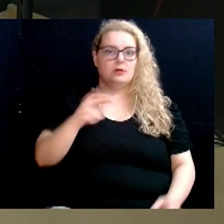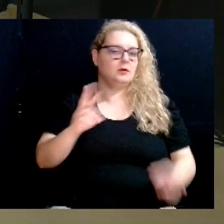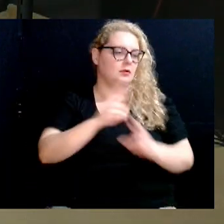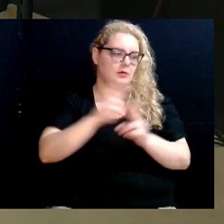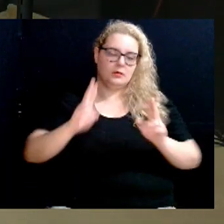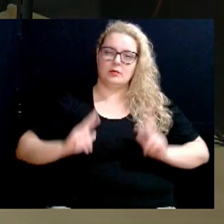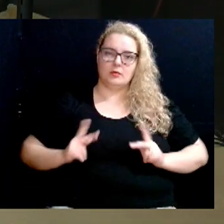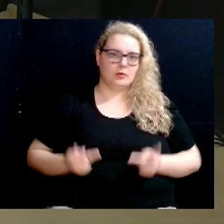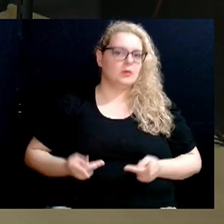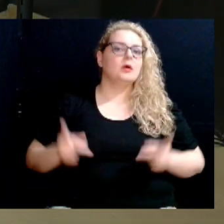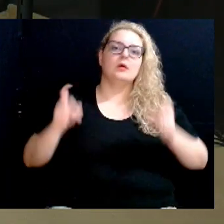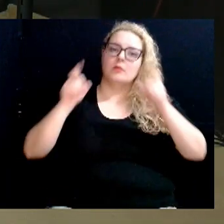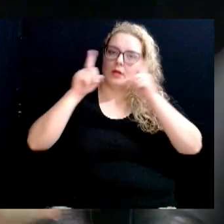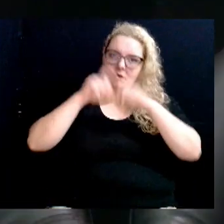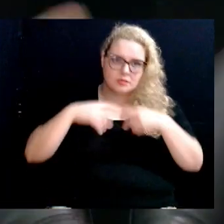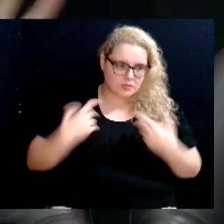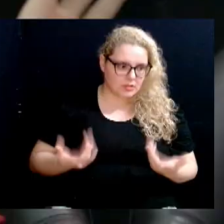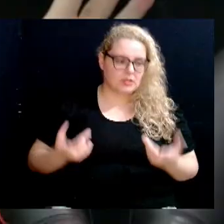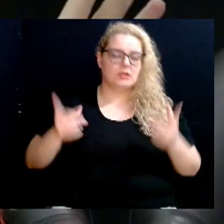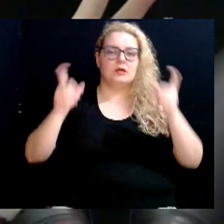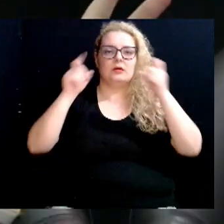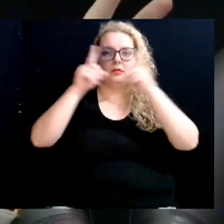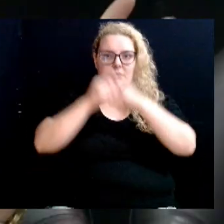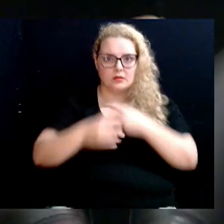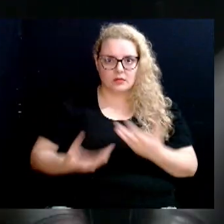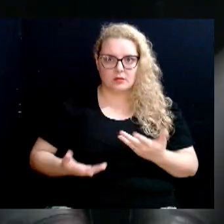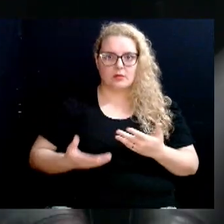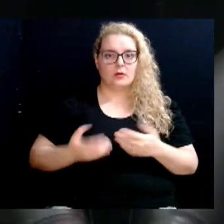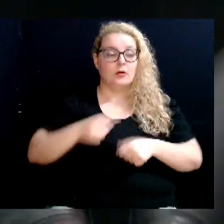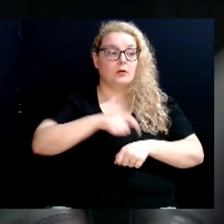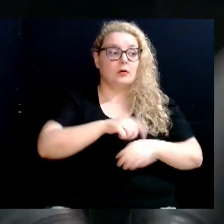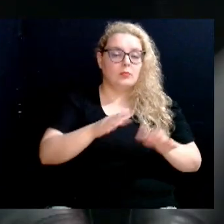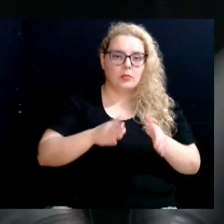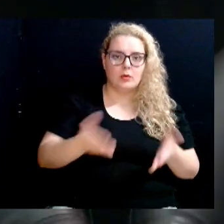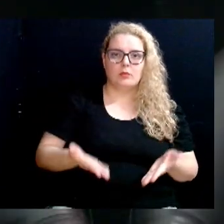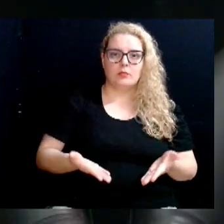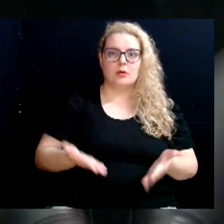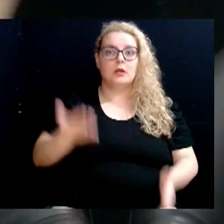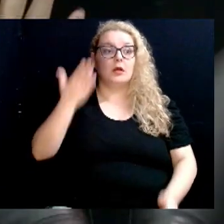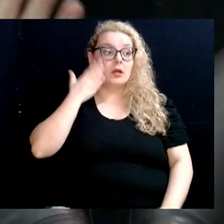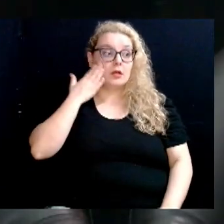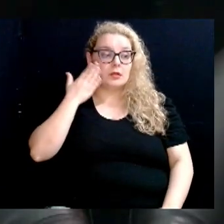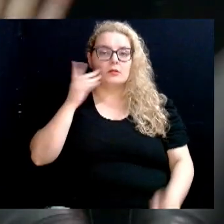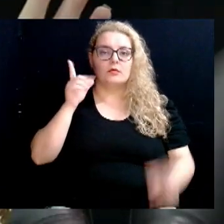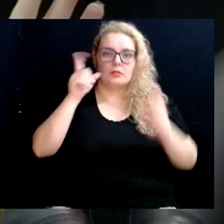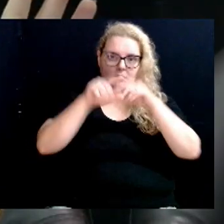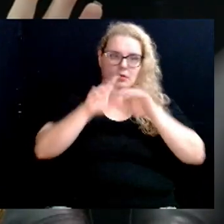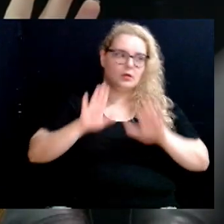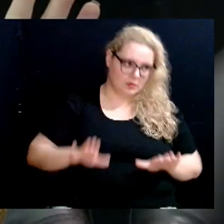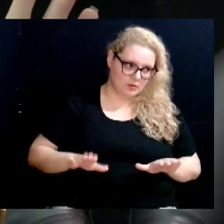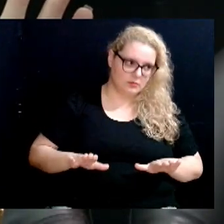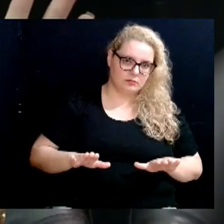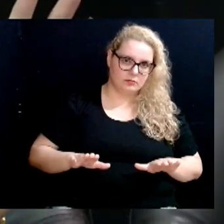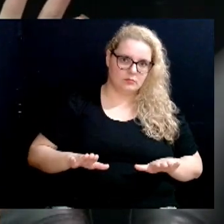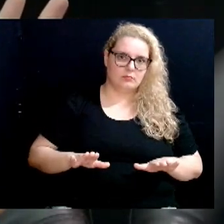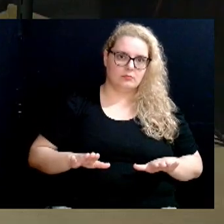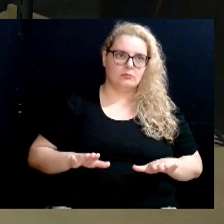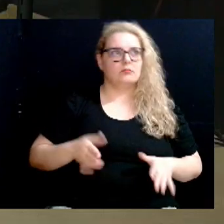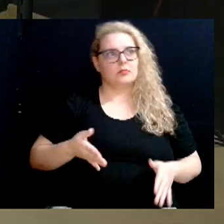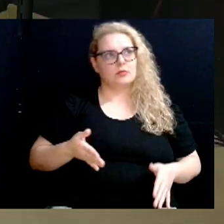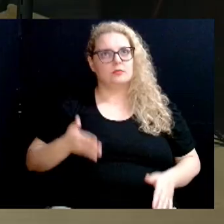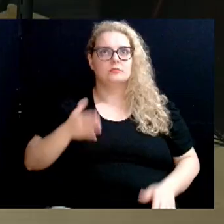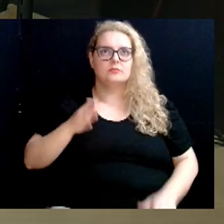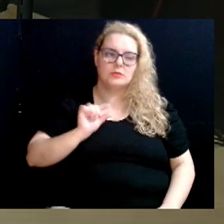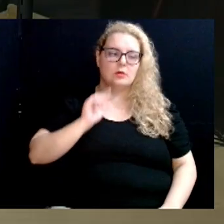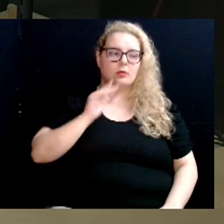são difíceis, são complicadas. Sim. A partir do momento que a gente entende que é difícil, eu acho que a gente já tá meio caminho andado. Exato, tira o